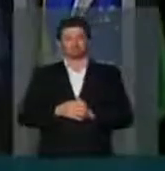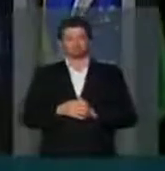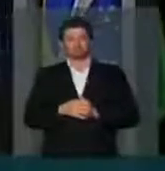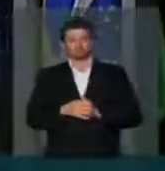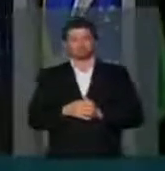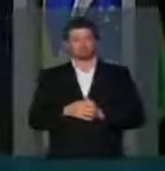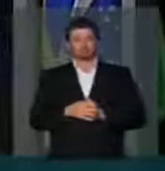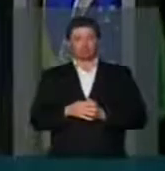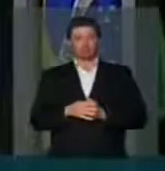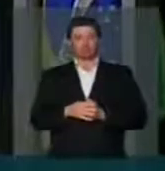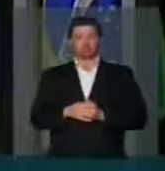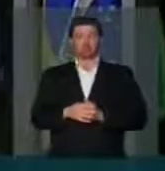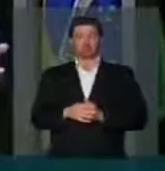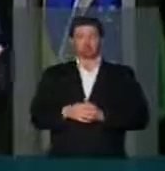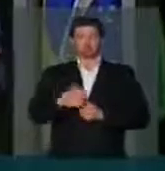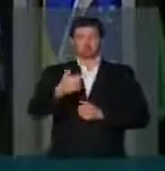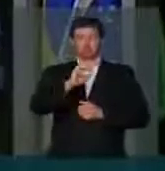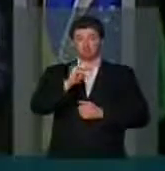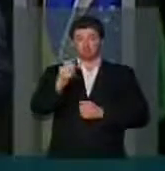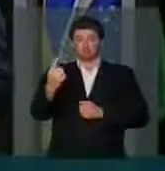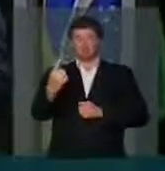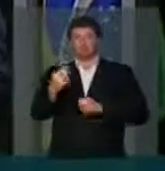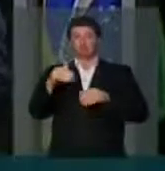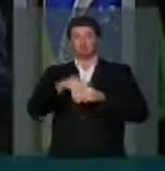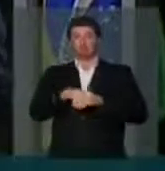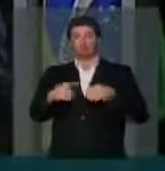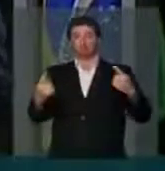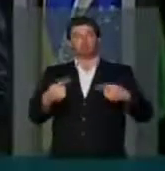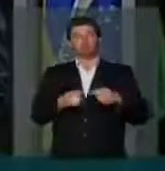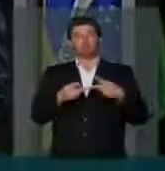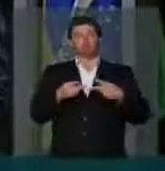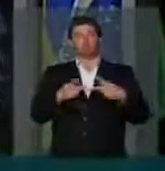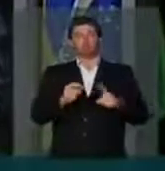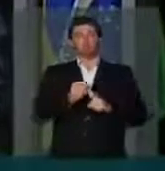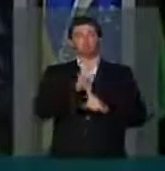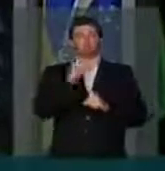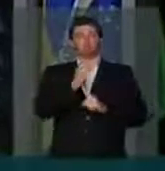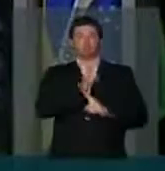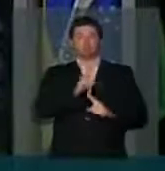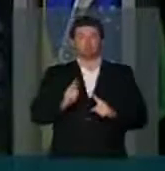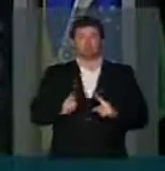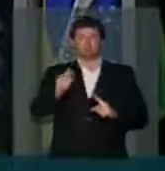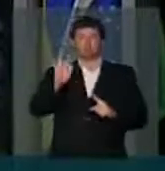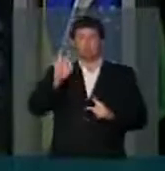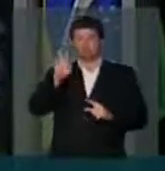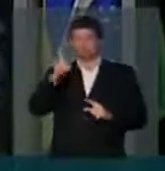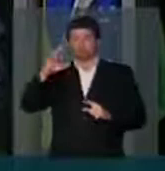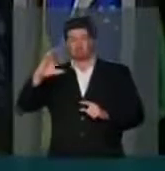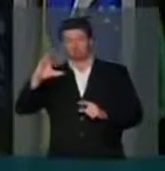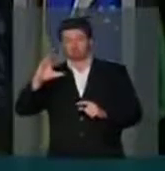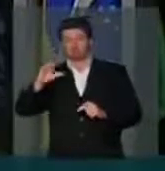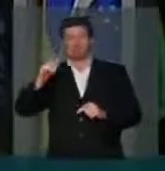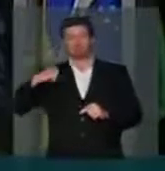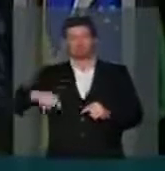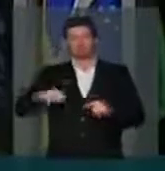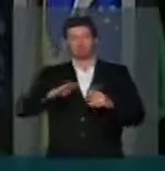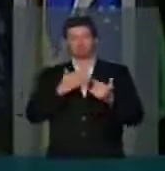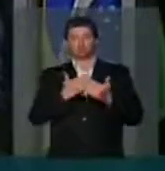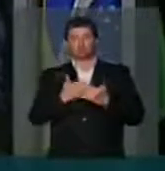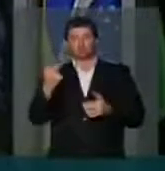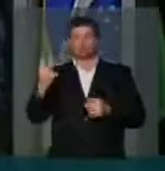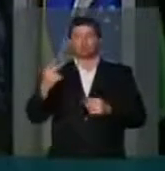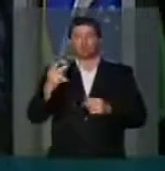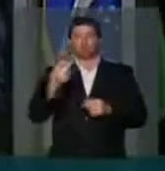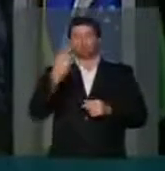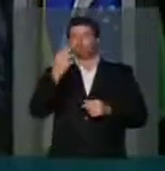Em 2001, daí vota contra a criação dos programas sociais do governo Fernando Henrique Cardoso, Bolsa Escola, Vale